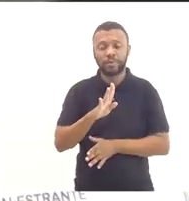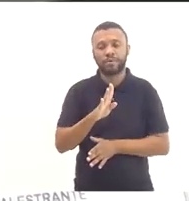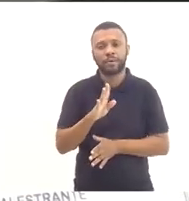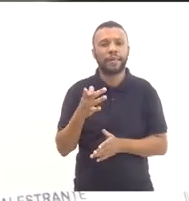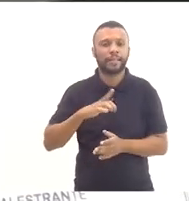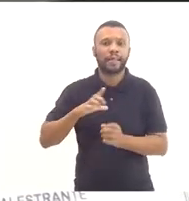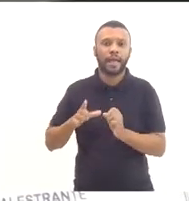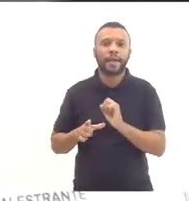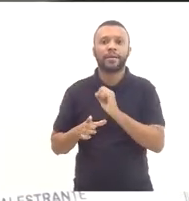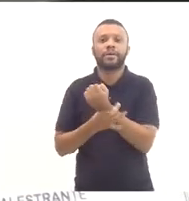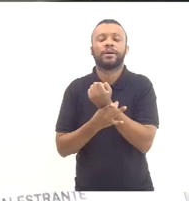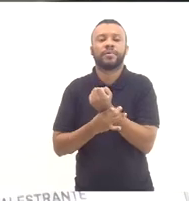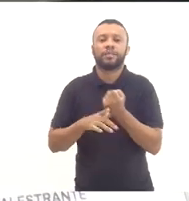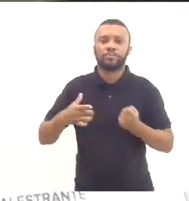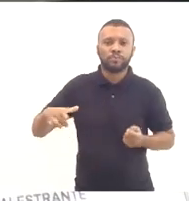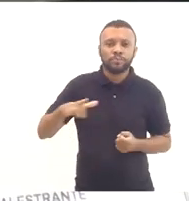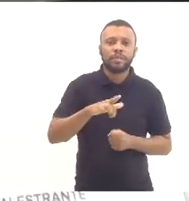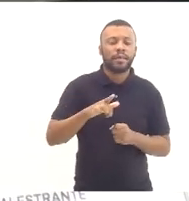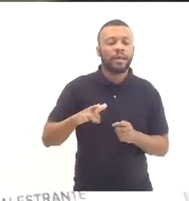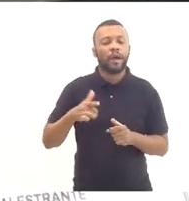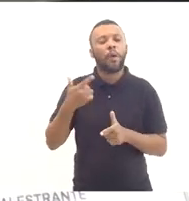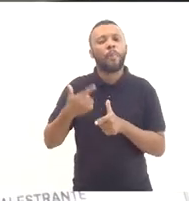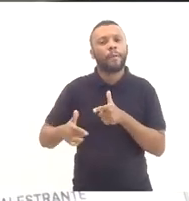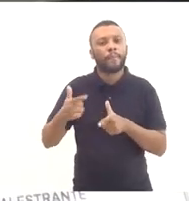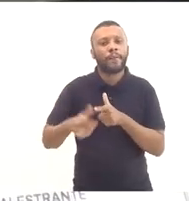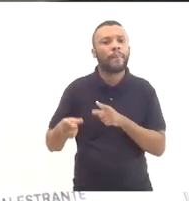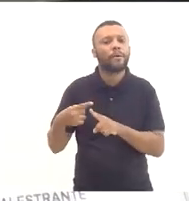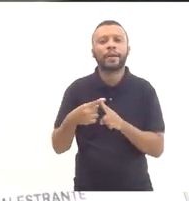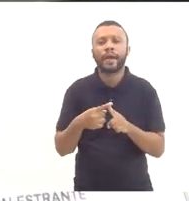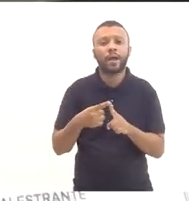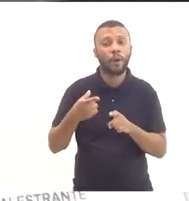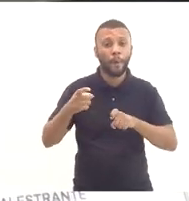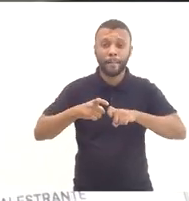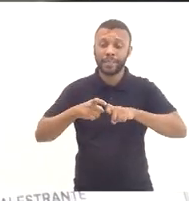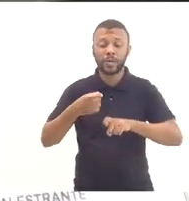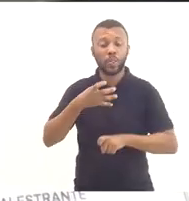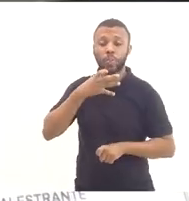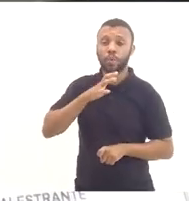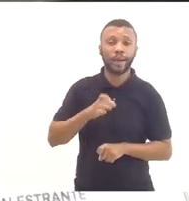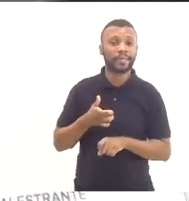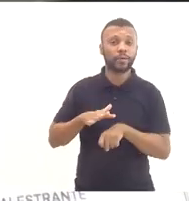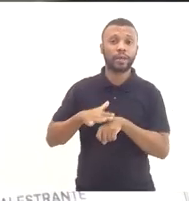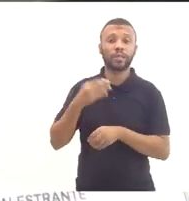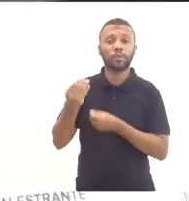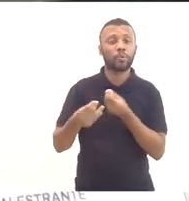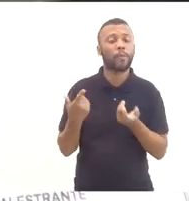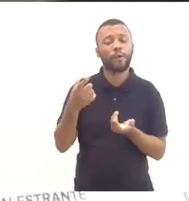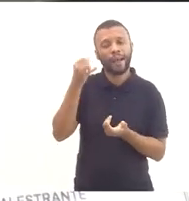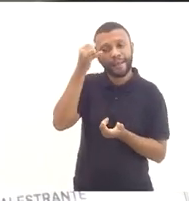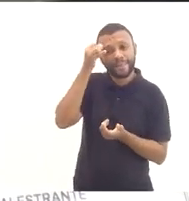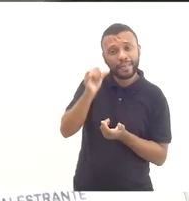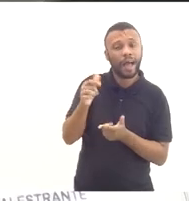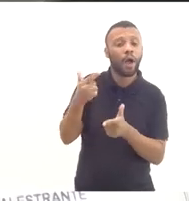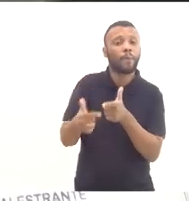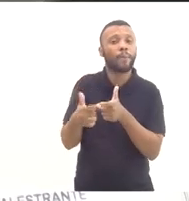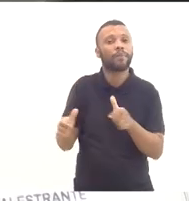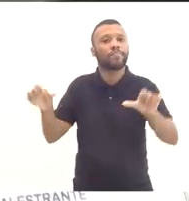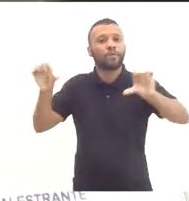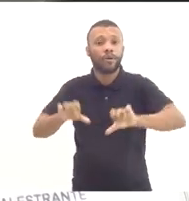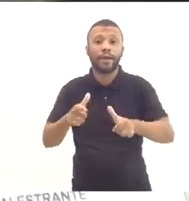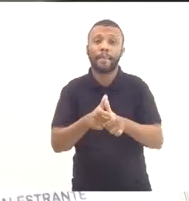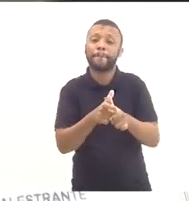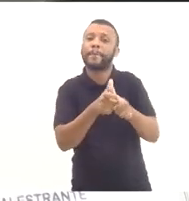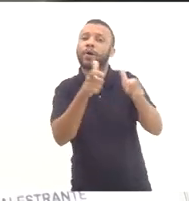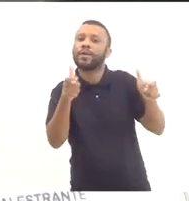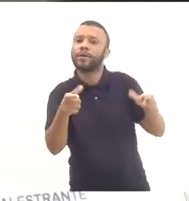tecer com ela porque os médicos não conhecem é a doença e nem a maneira de evitar se a com ela e existe uma resistência muito forte por parte dos médicos